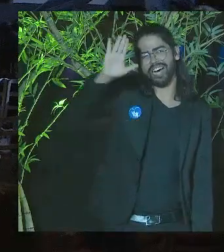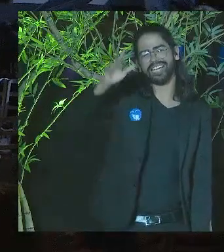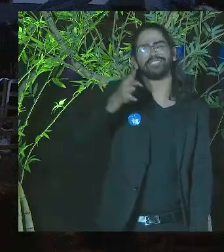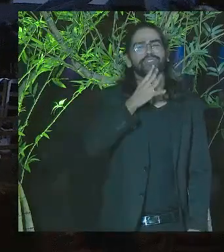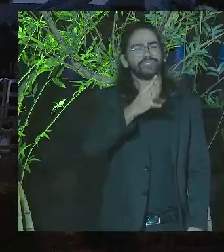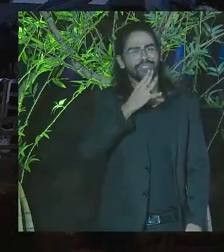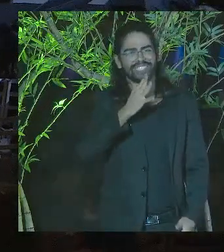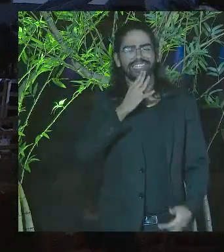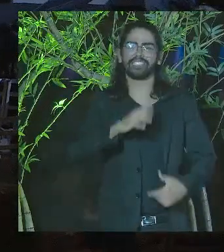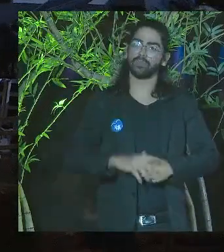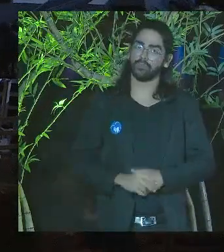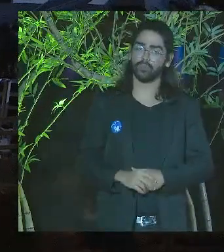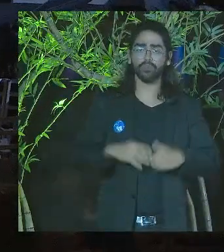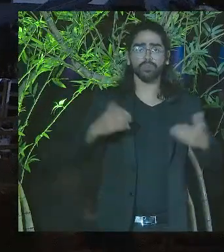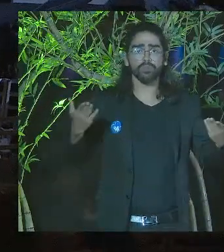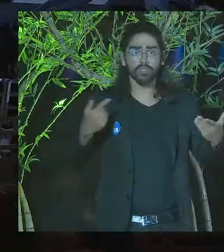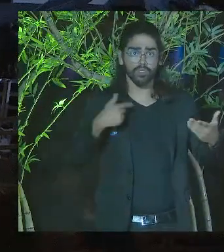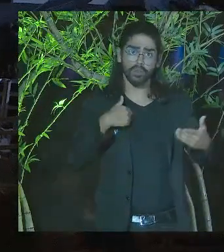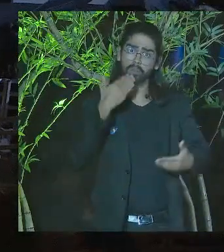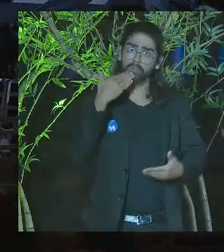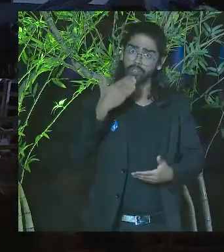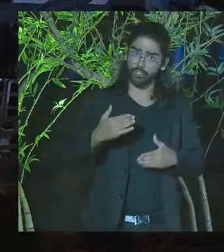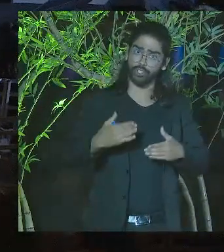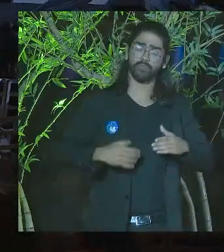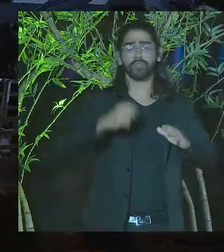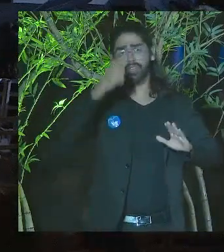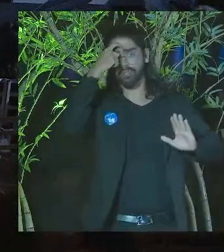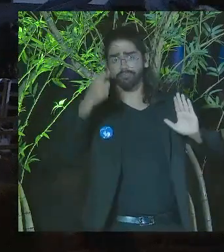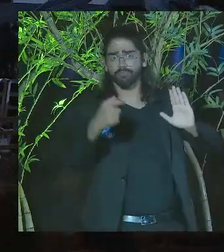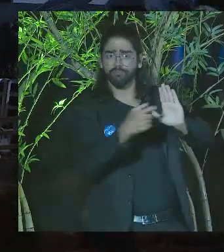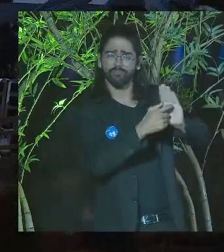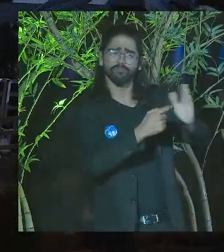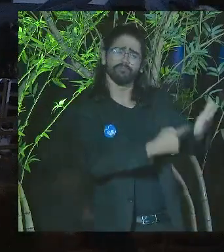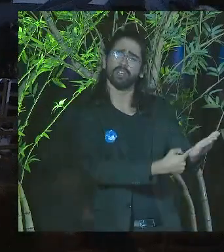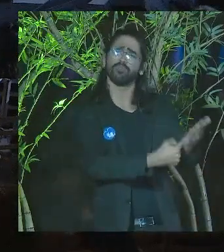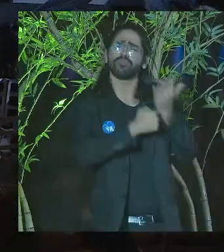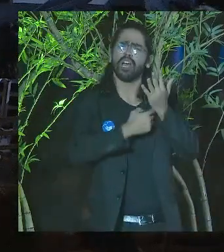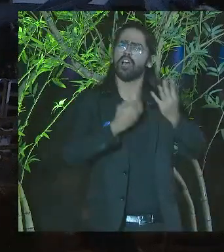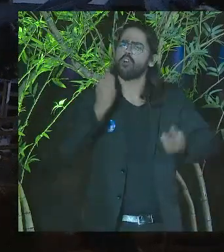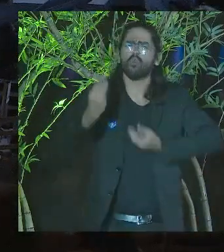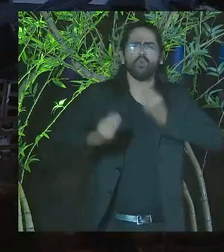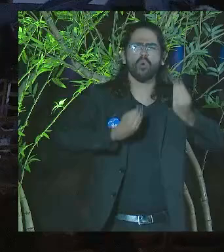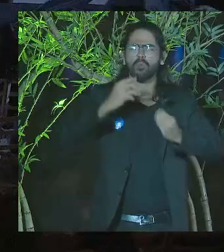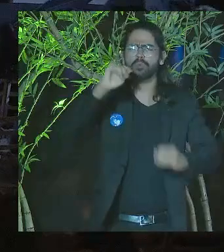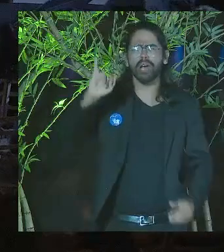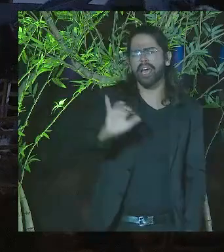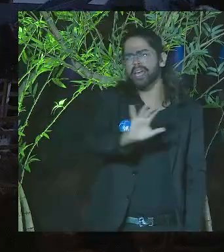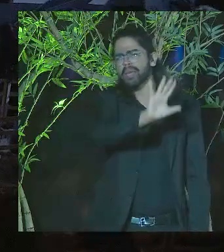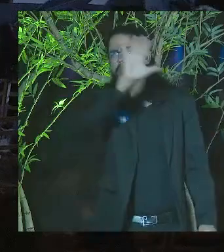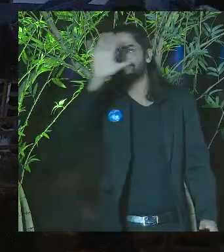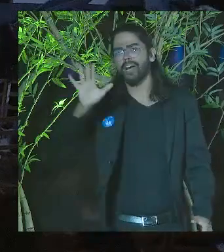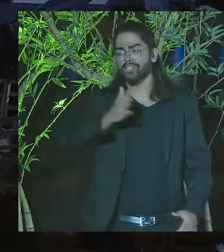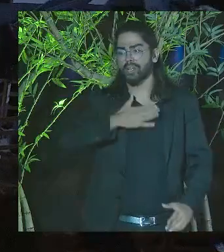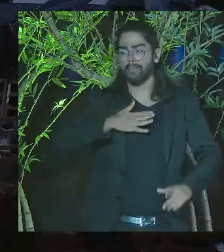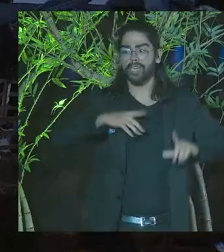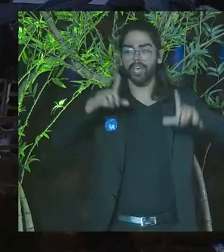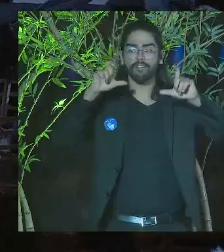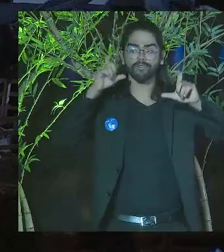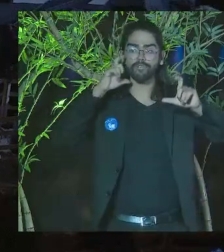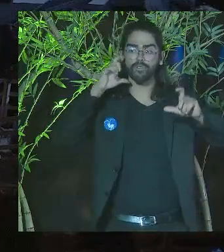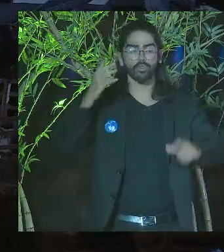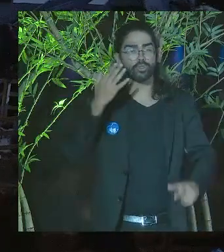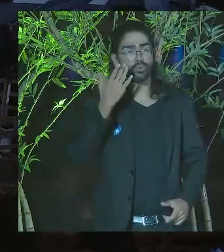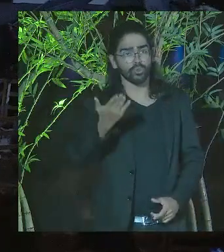conseguir saber. E aí eu pedi ajuda ao ChatGPT para tentar recriar uma imagem, que é a minha foto dessa